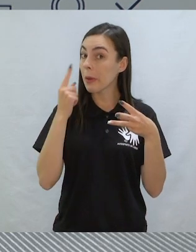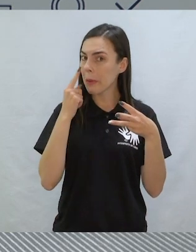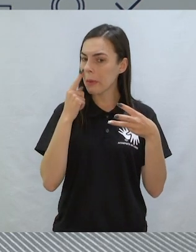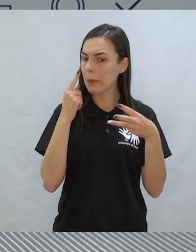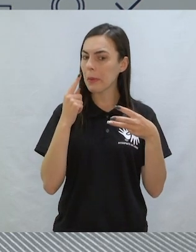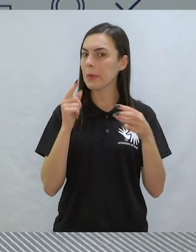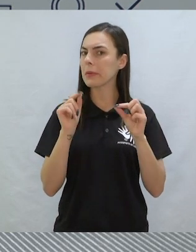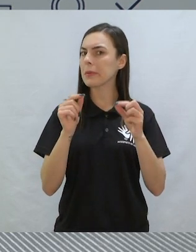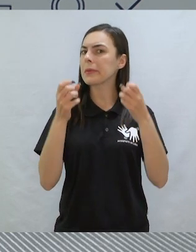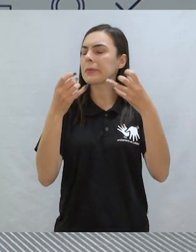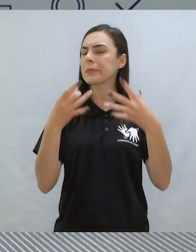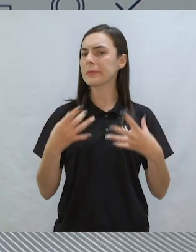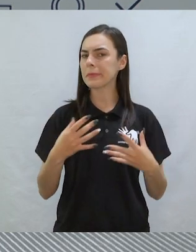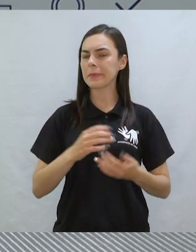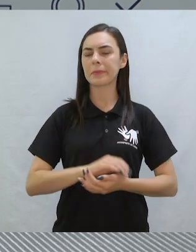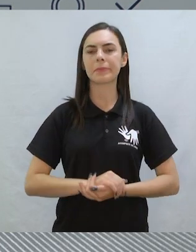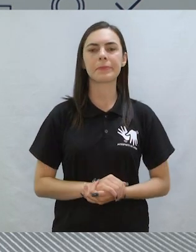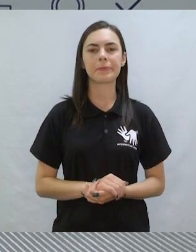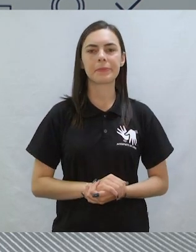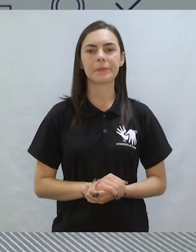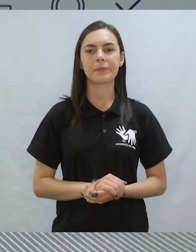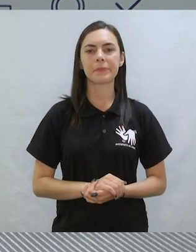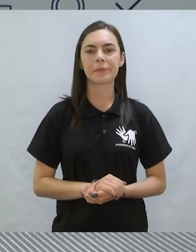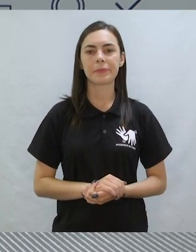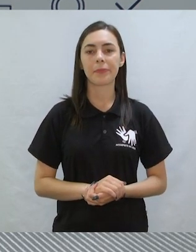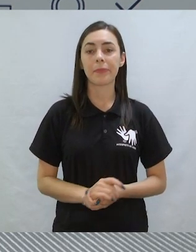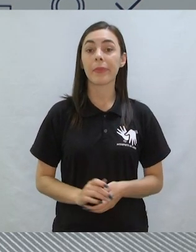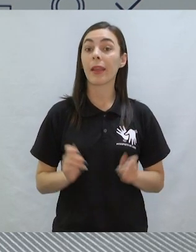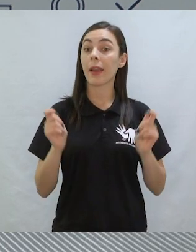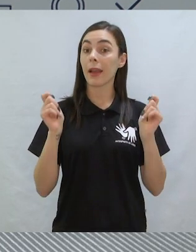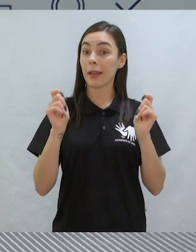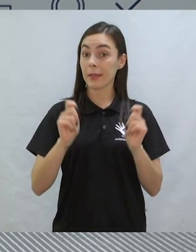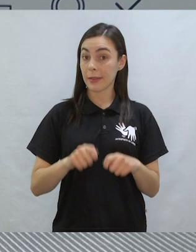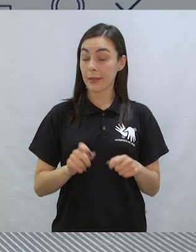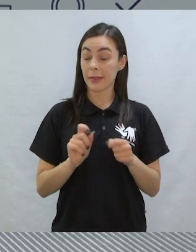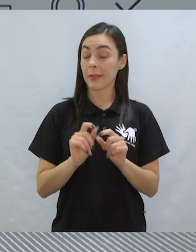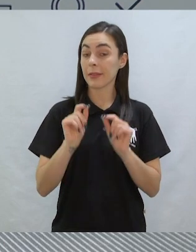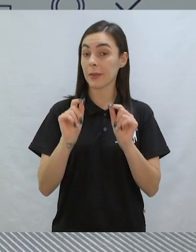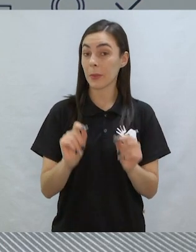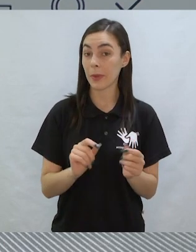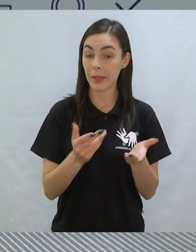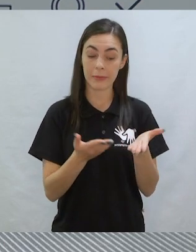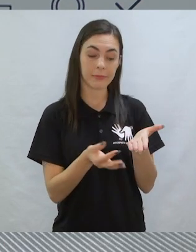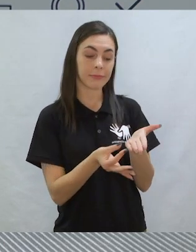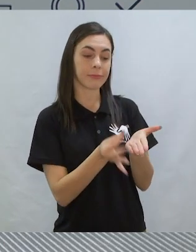dica, olha, é grande. Mas diz assim. Podemos folhear,